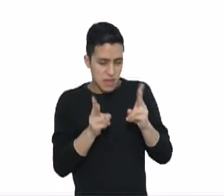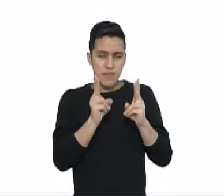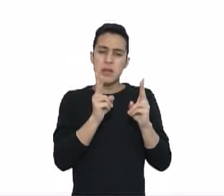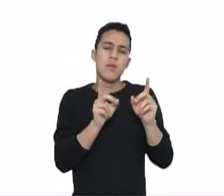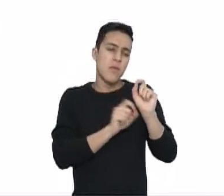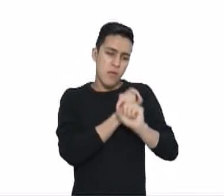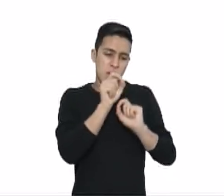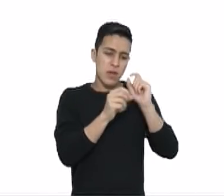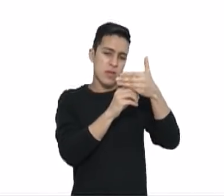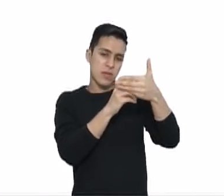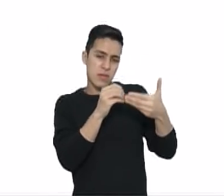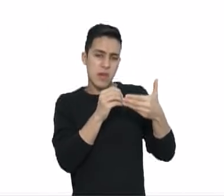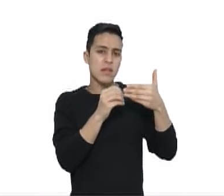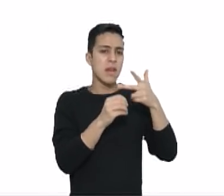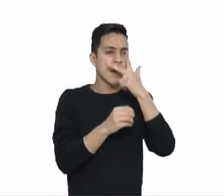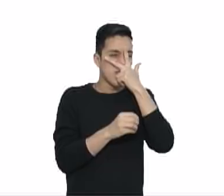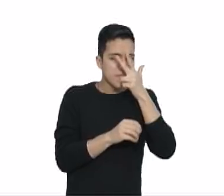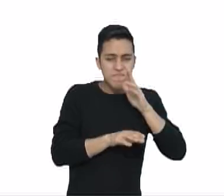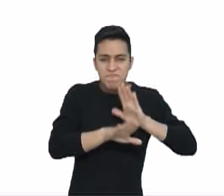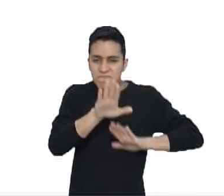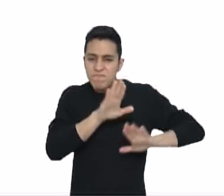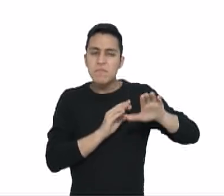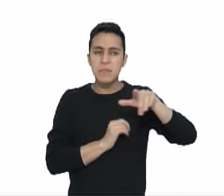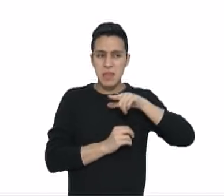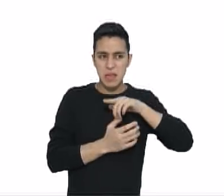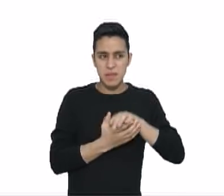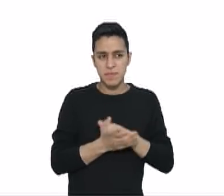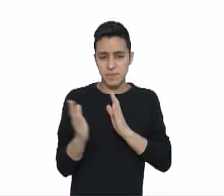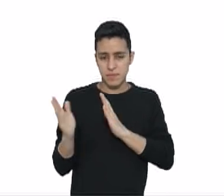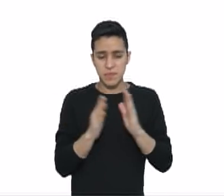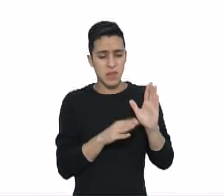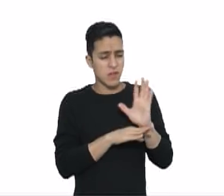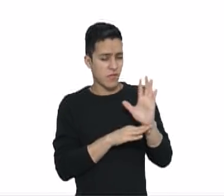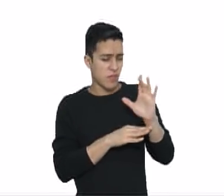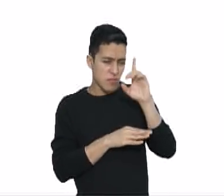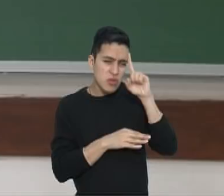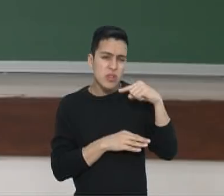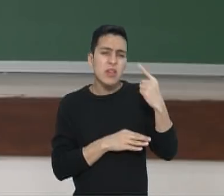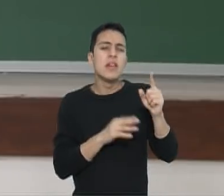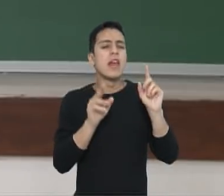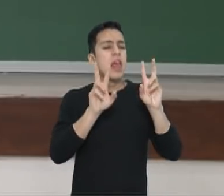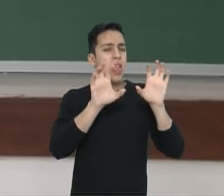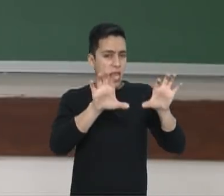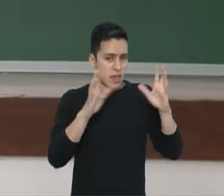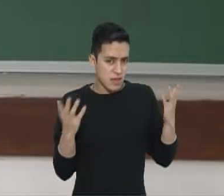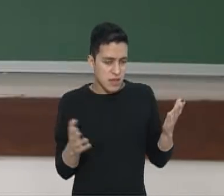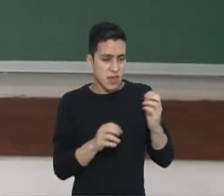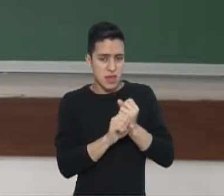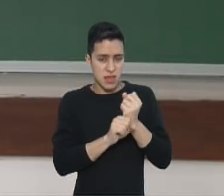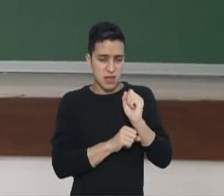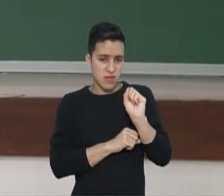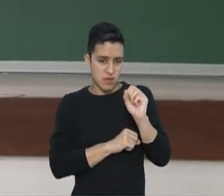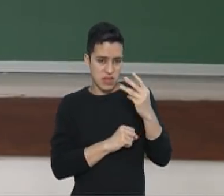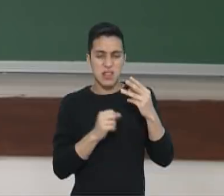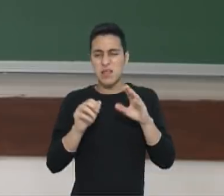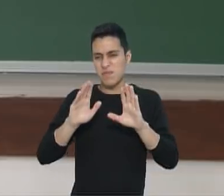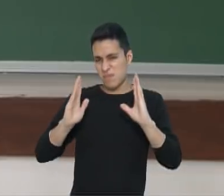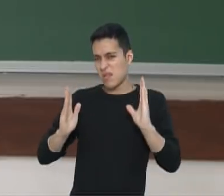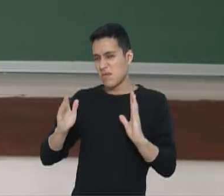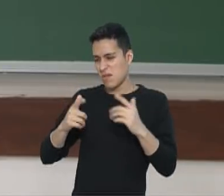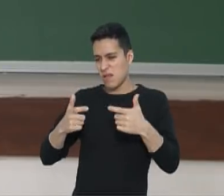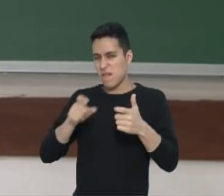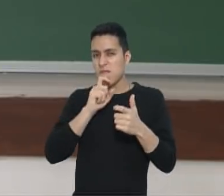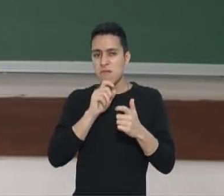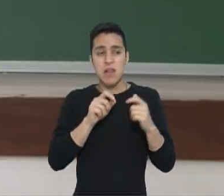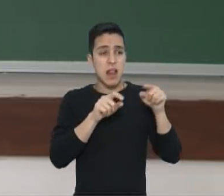pelo menos, um Estado policial. O filme O Dia Seguinte reflete isso. Ele é feito em 83, em plena Guerra Fria. Apesar